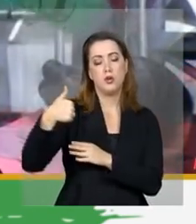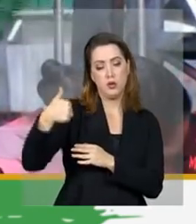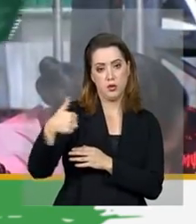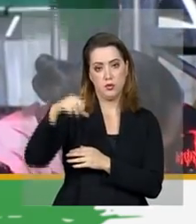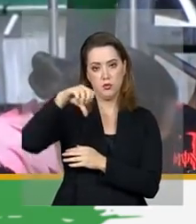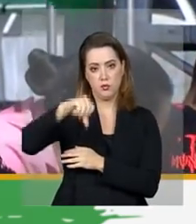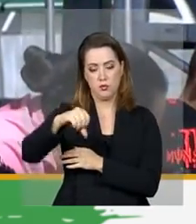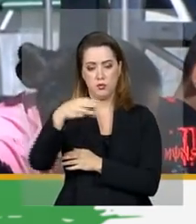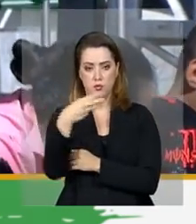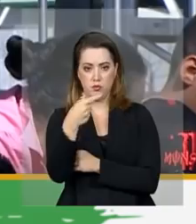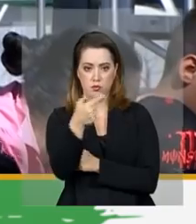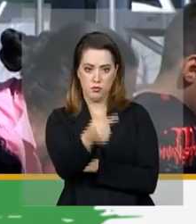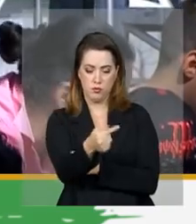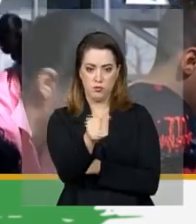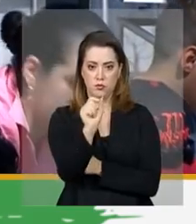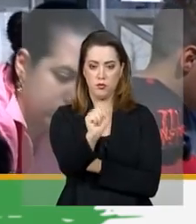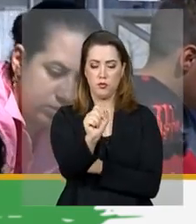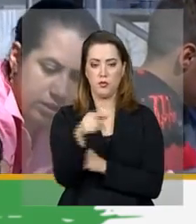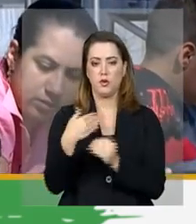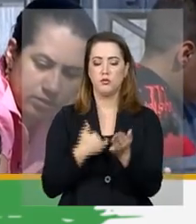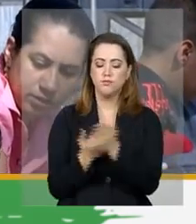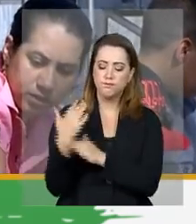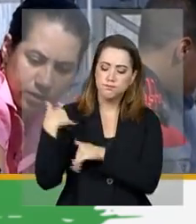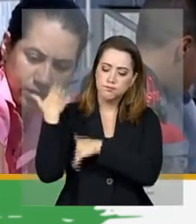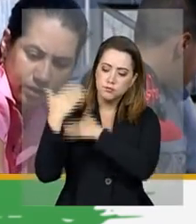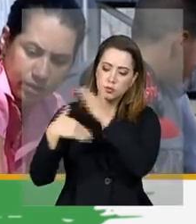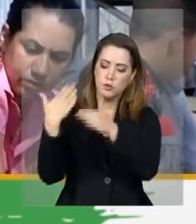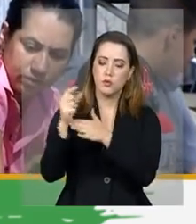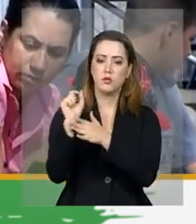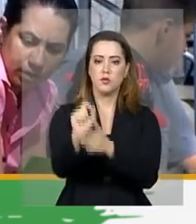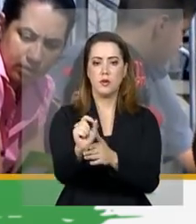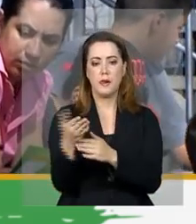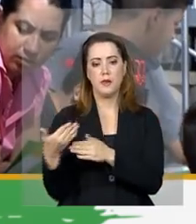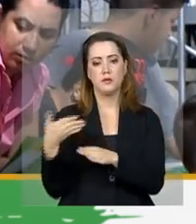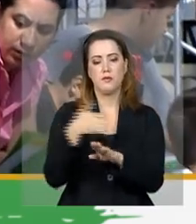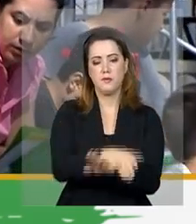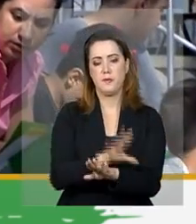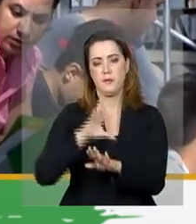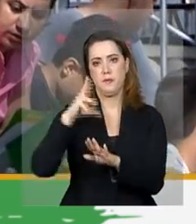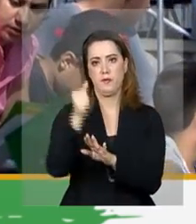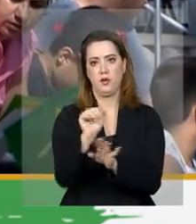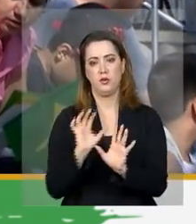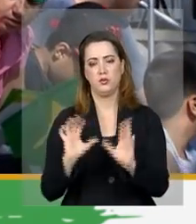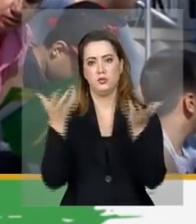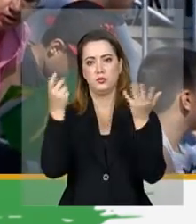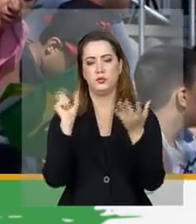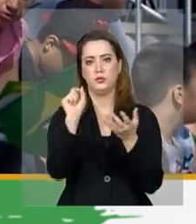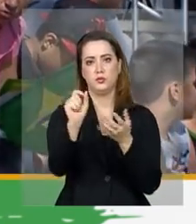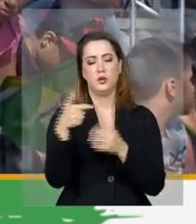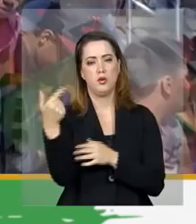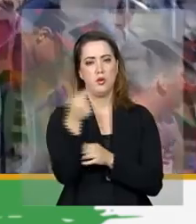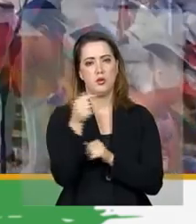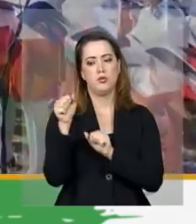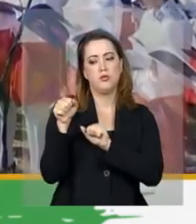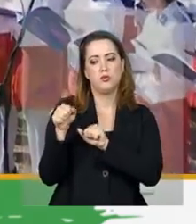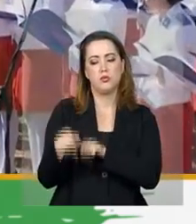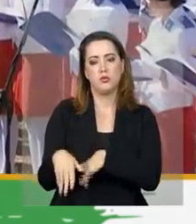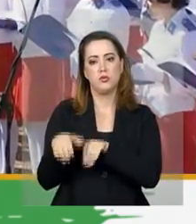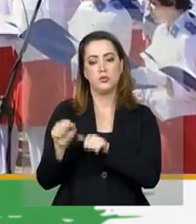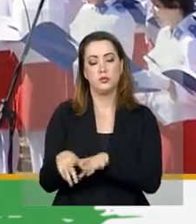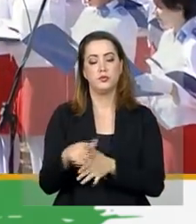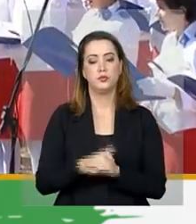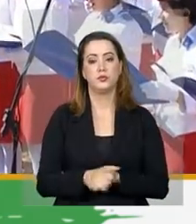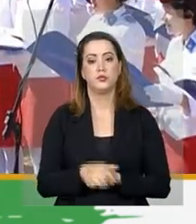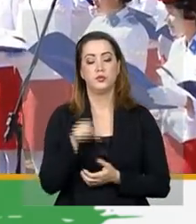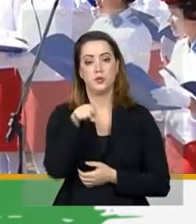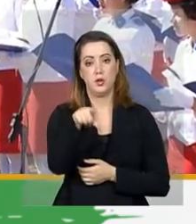1937. Né? E de lá para cá, ele passou a fazer parte de todo o cerimonial do 7 de setembro. Né? E